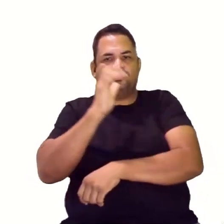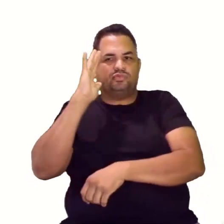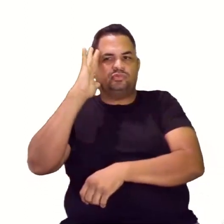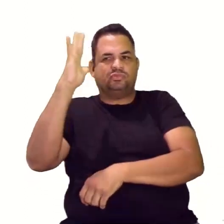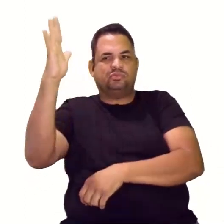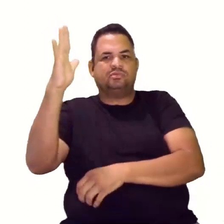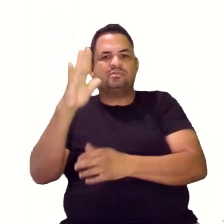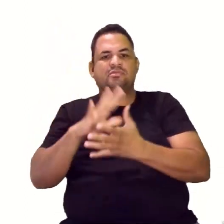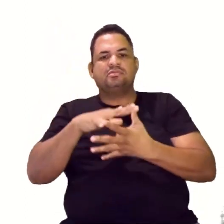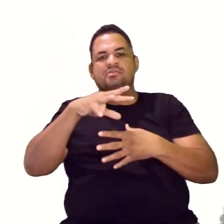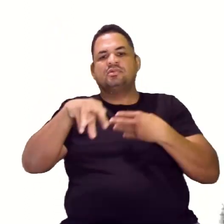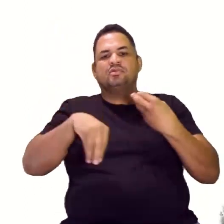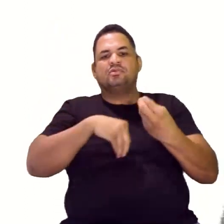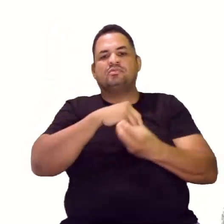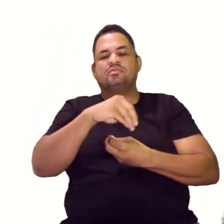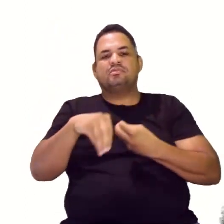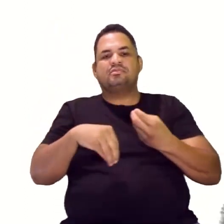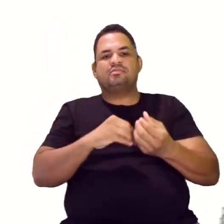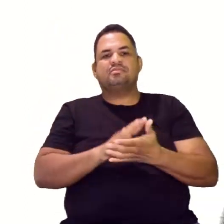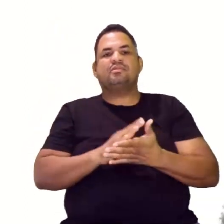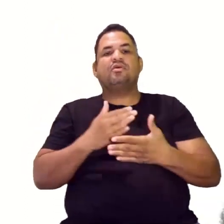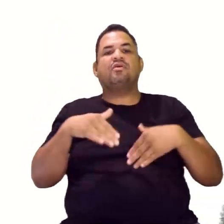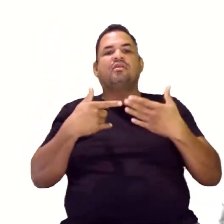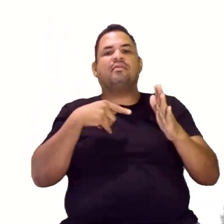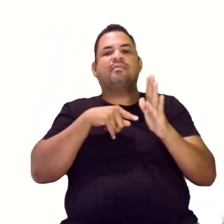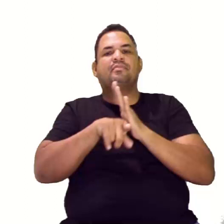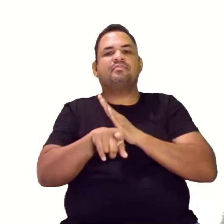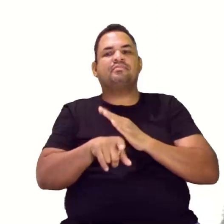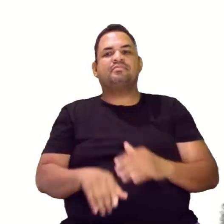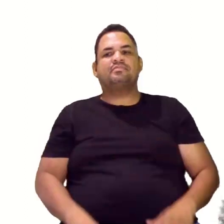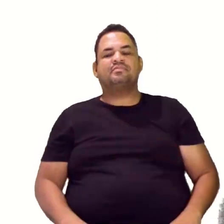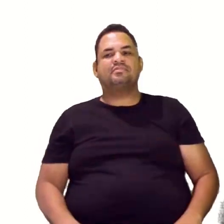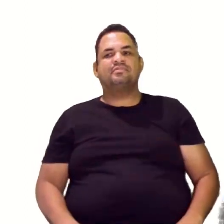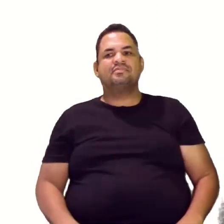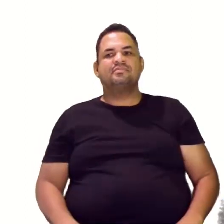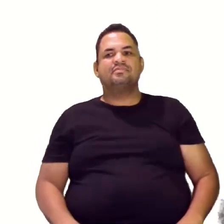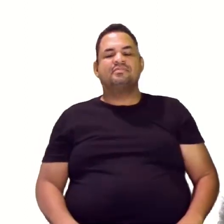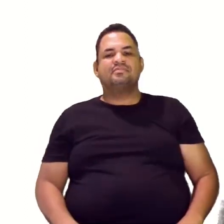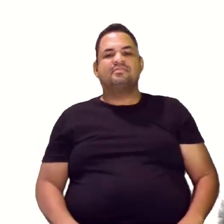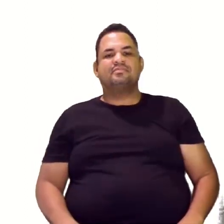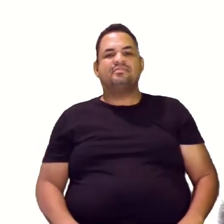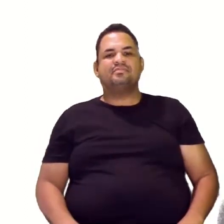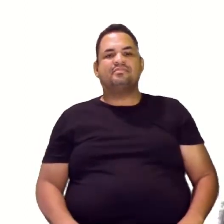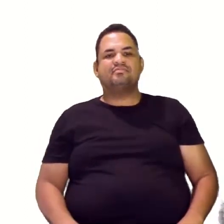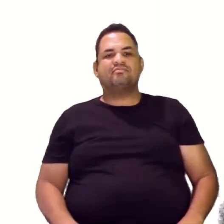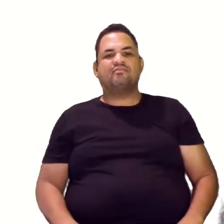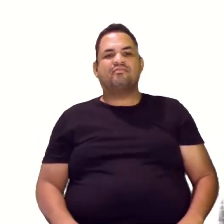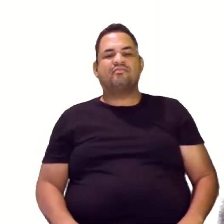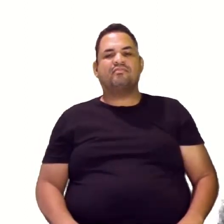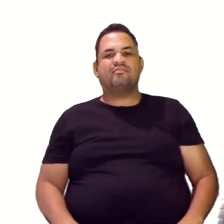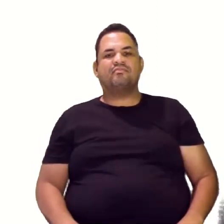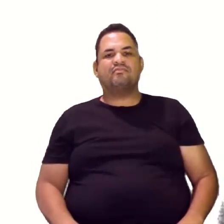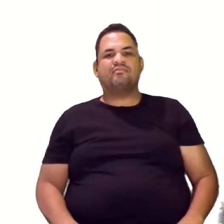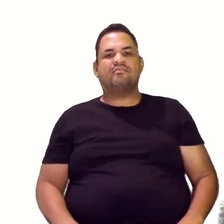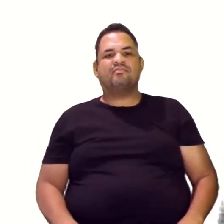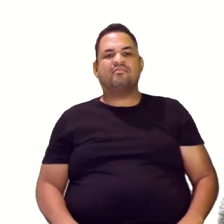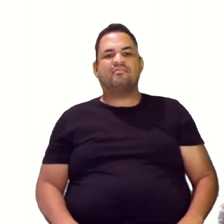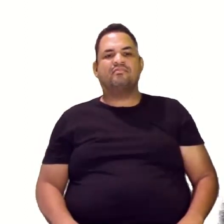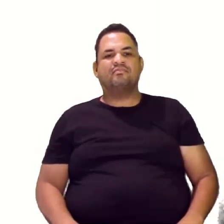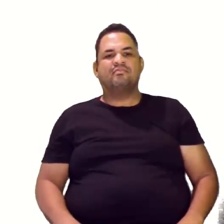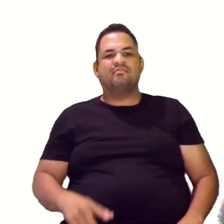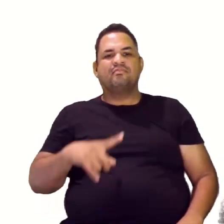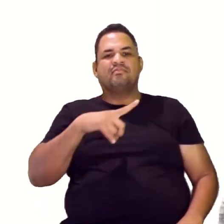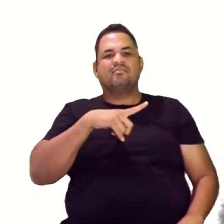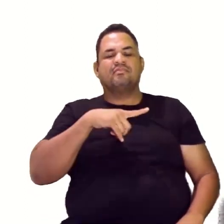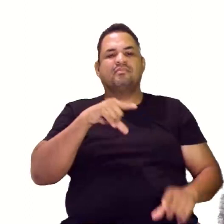Qual Existe era... um grupo misturado ali. Qual era a pergunta? O que, que nós podemos afirmar com relação a isso aqui? O que a gente pode afirmar,